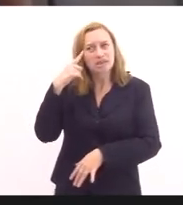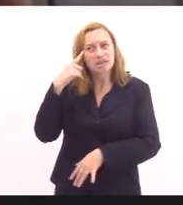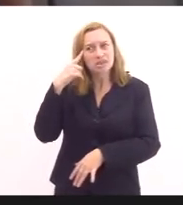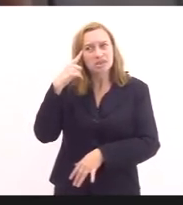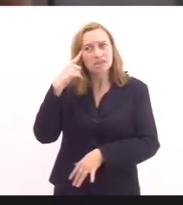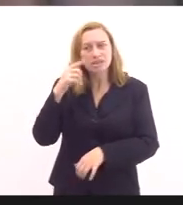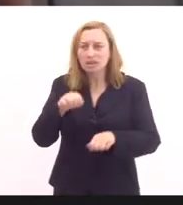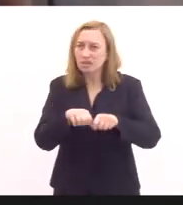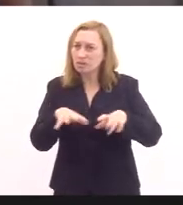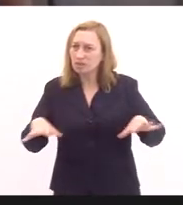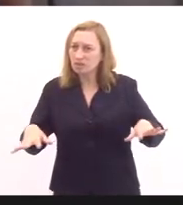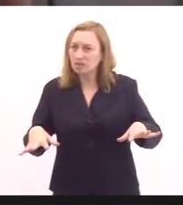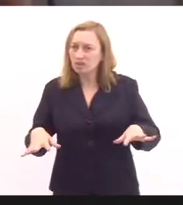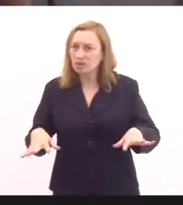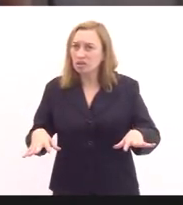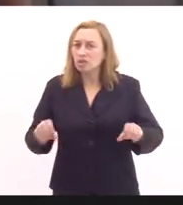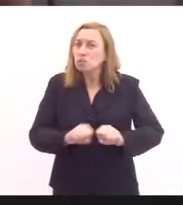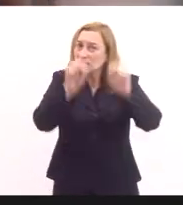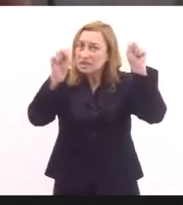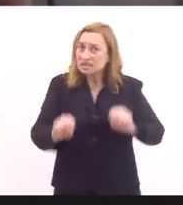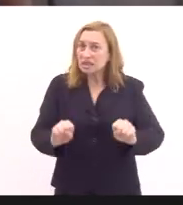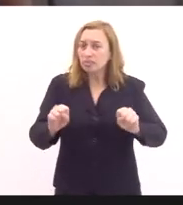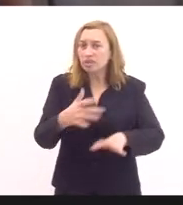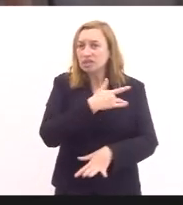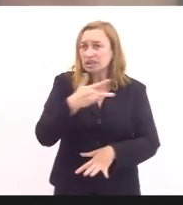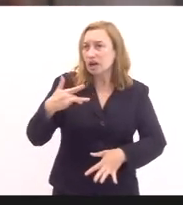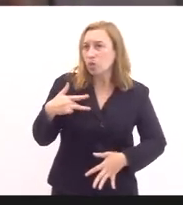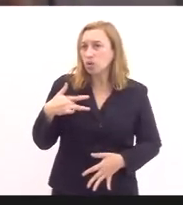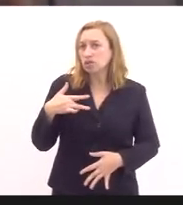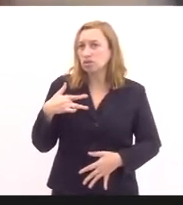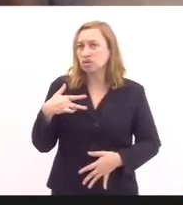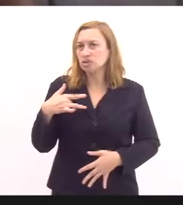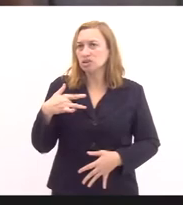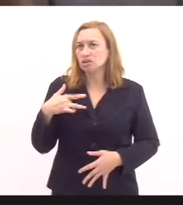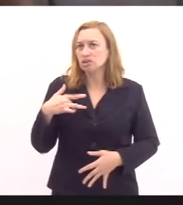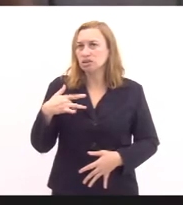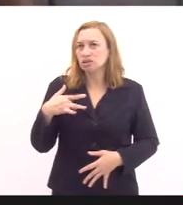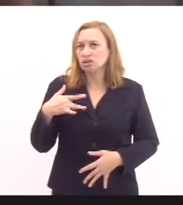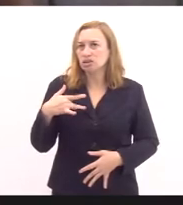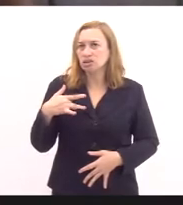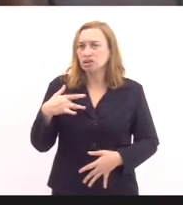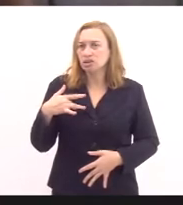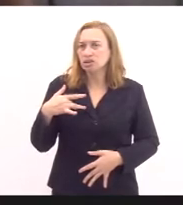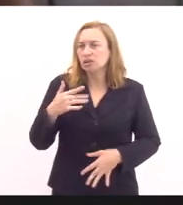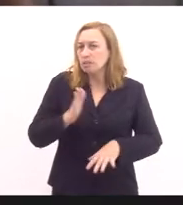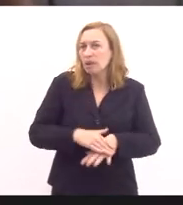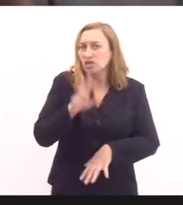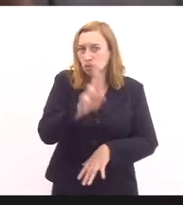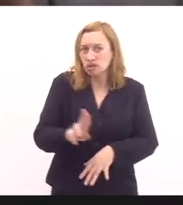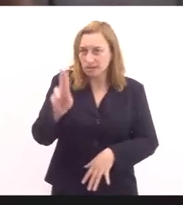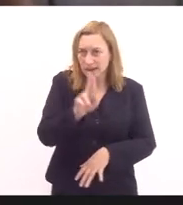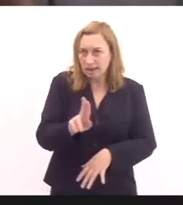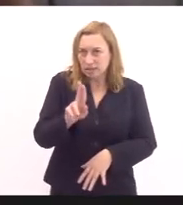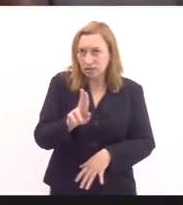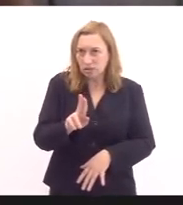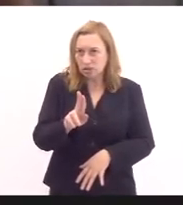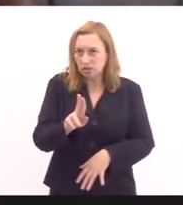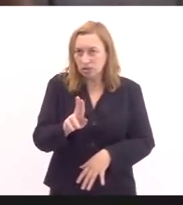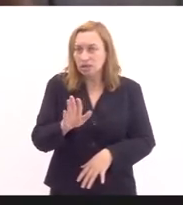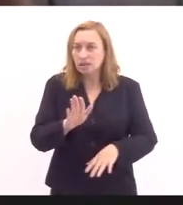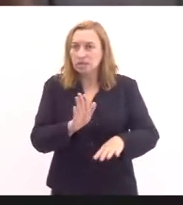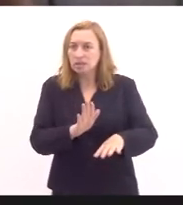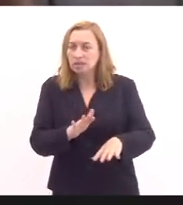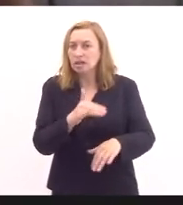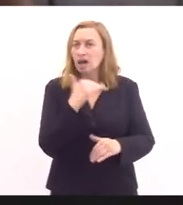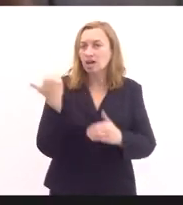né entre o sistema de saúde estava exatamente tenho muito mais utilizado então além das